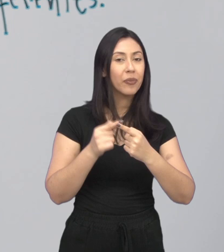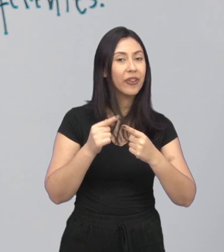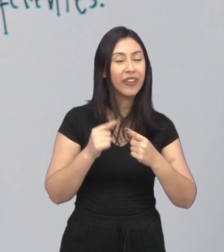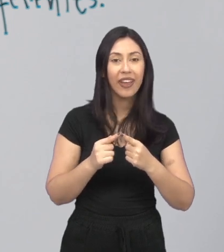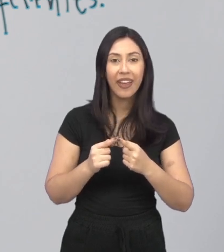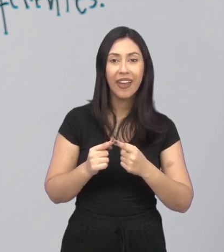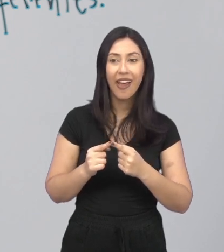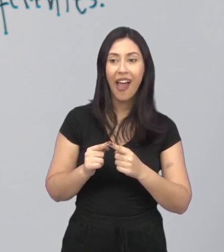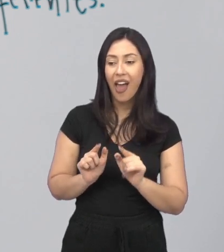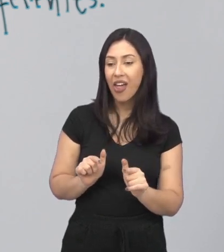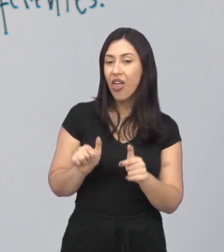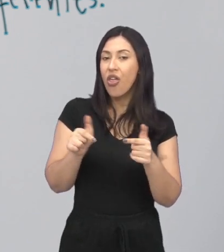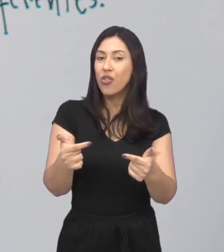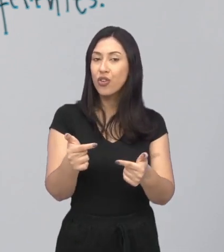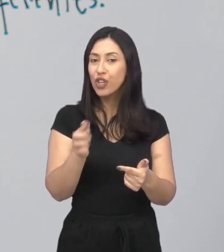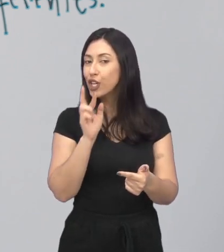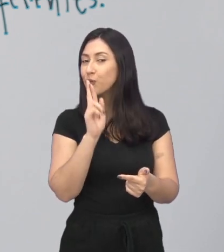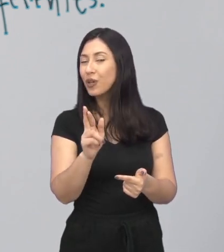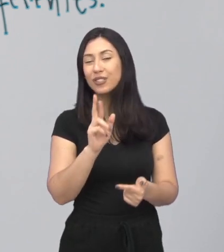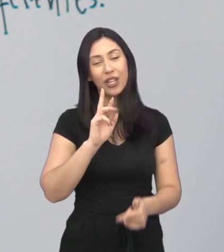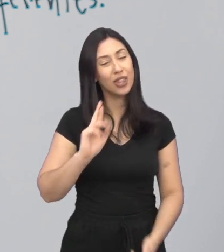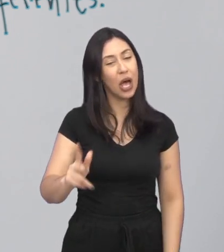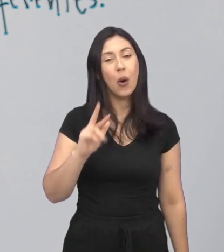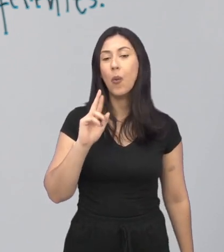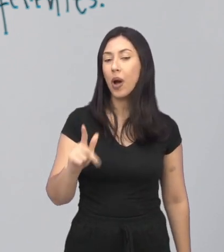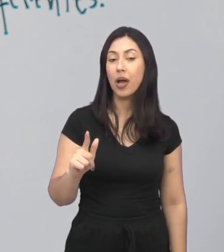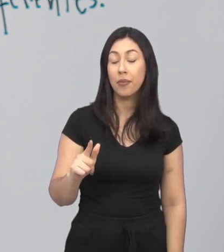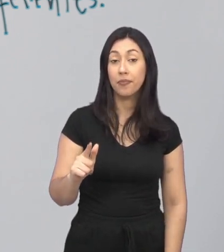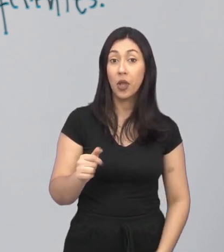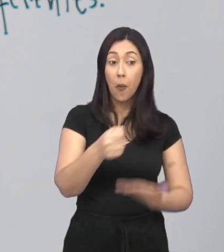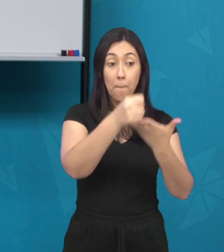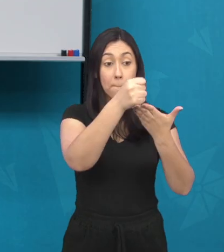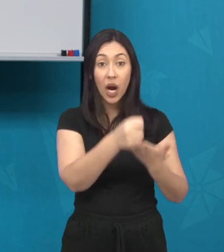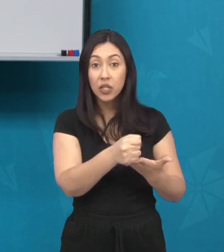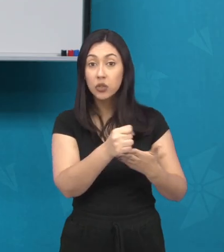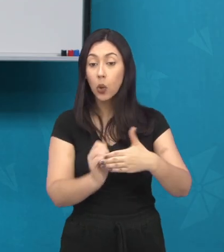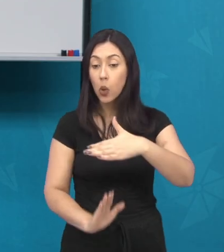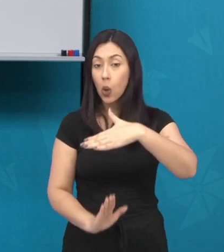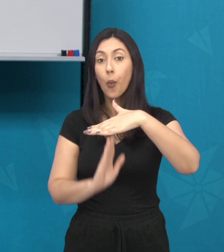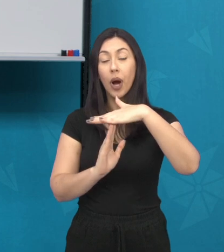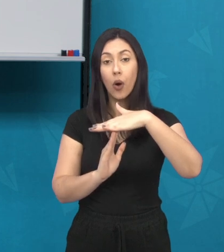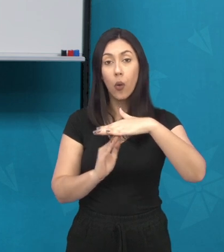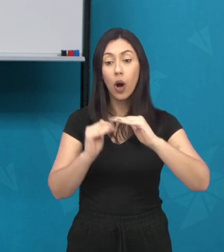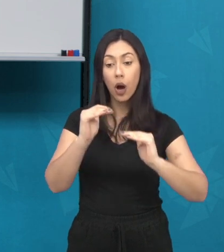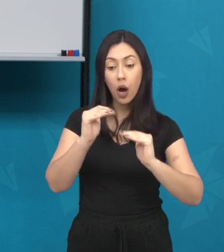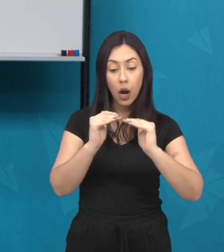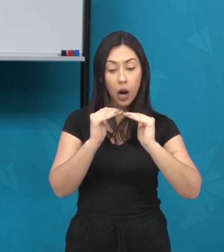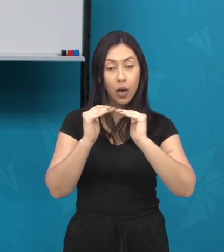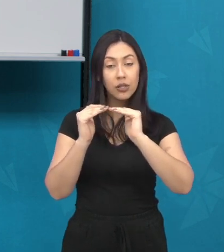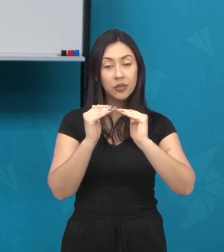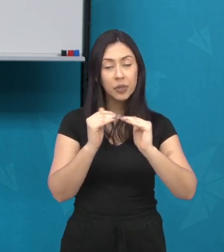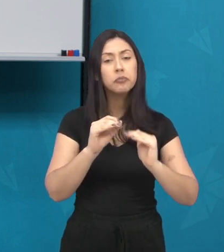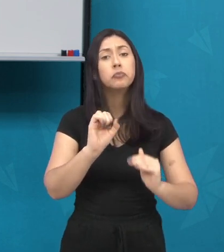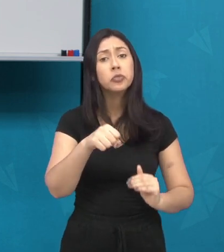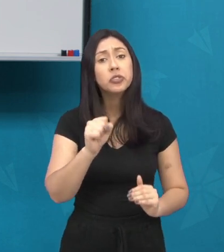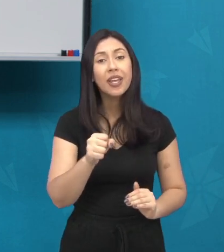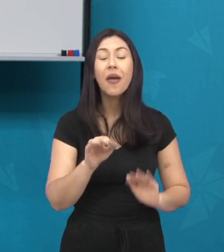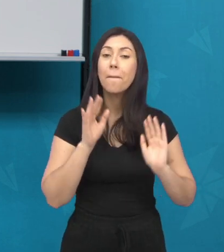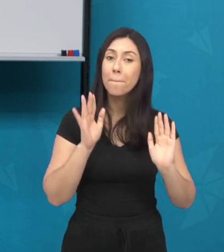reação certo então a normal e o peso elas se equilibram sim elas são paras são reação